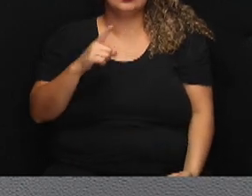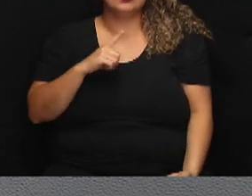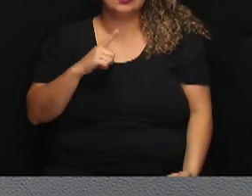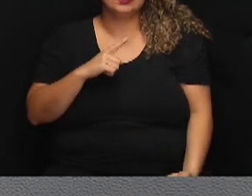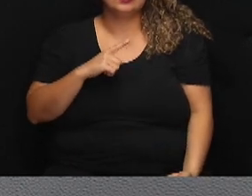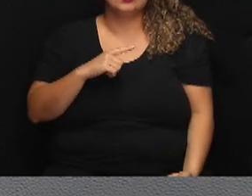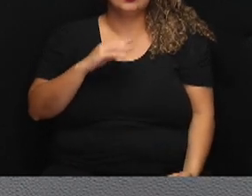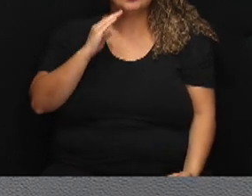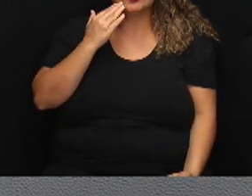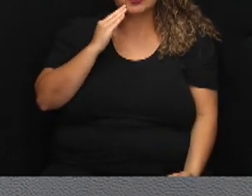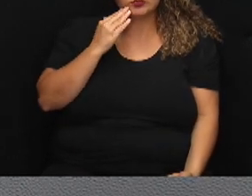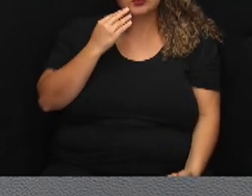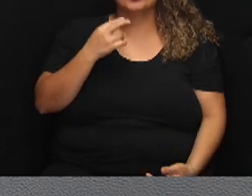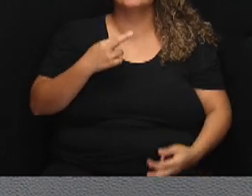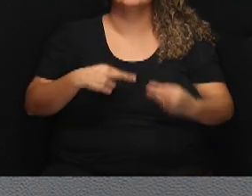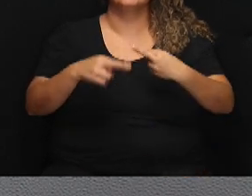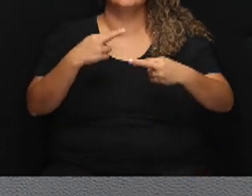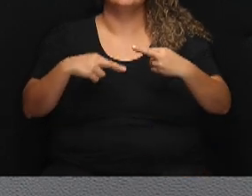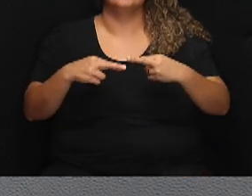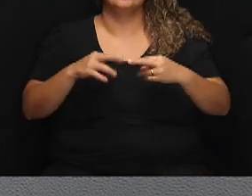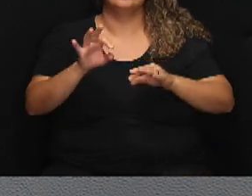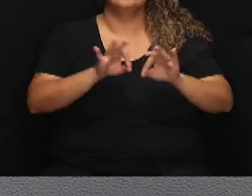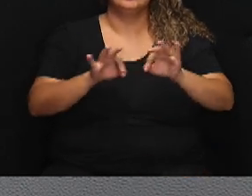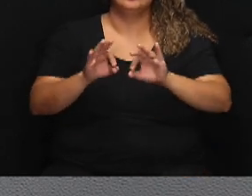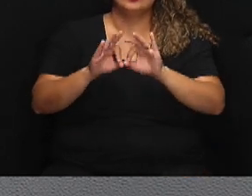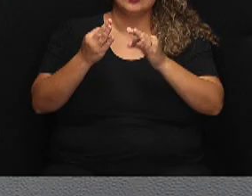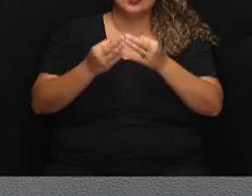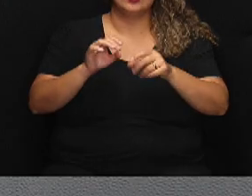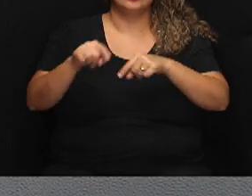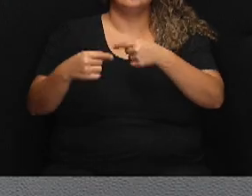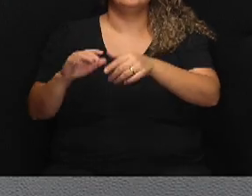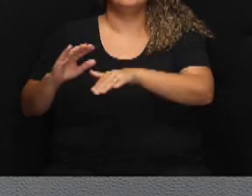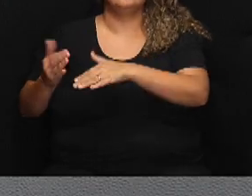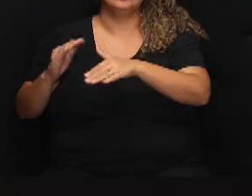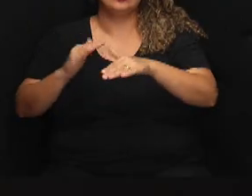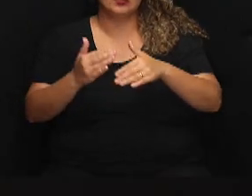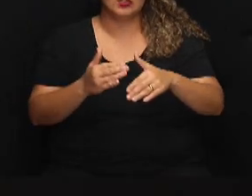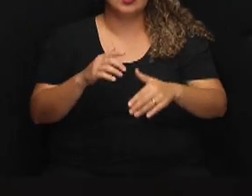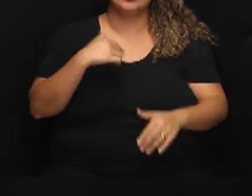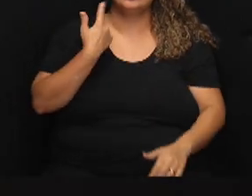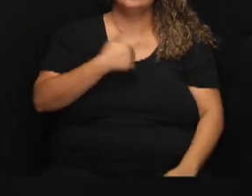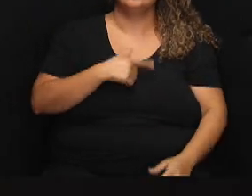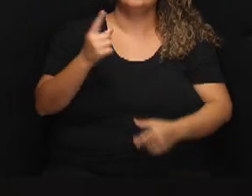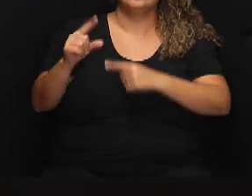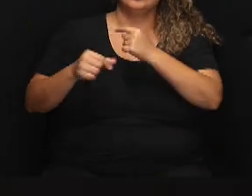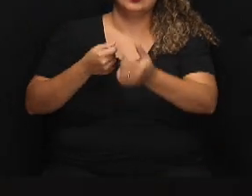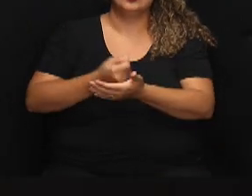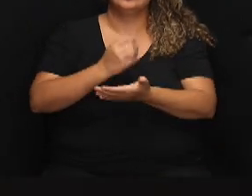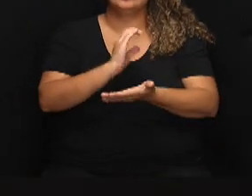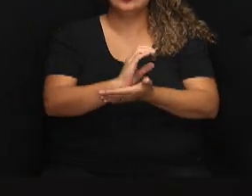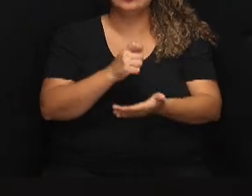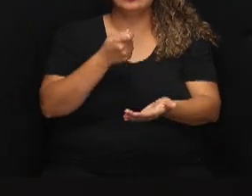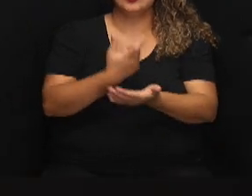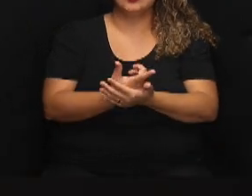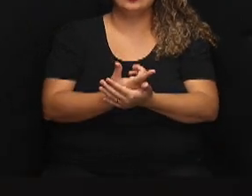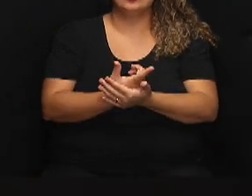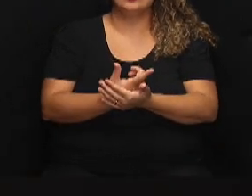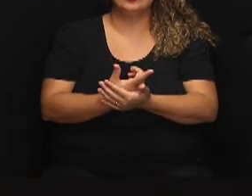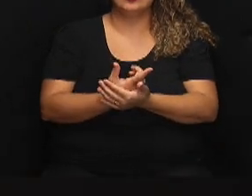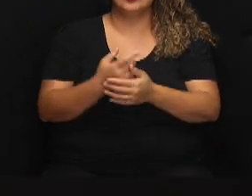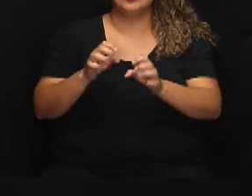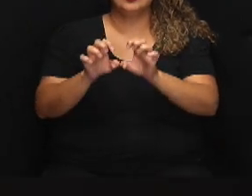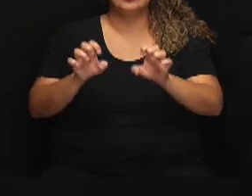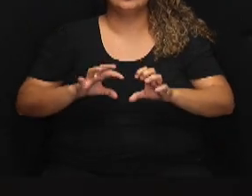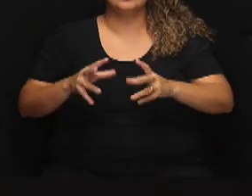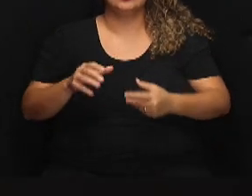um déficit, né, com relação ao planejamento familiar em outros bairros, e aí a gente destinou esse recurso que é para comprar e estruturar todos